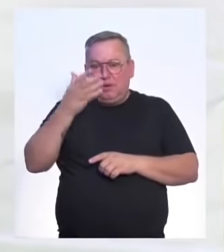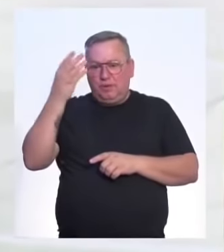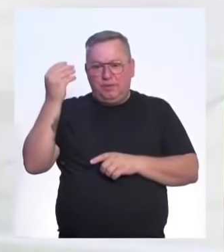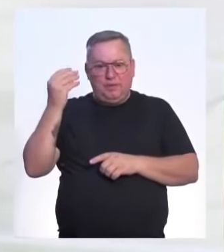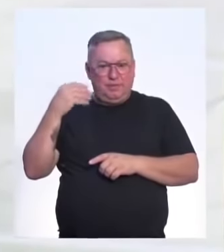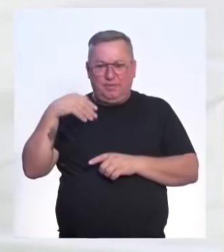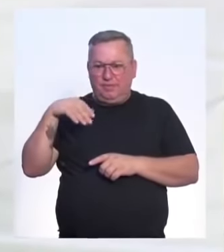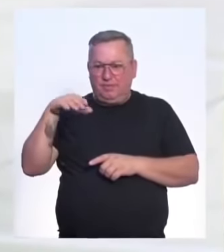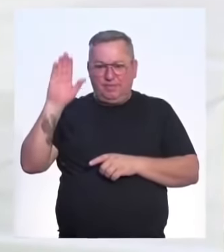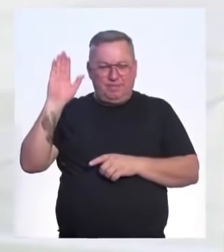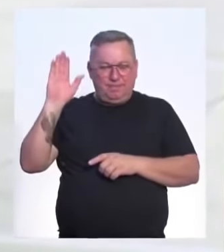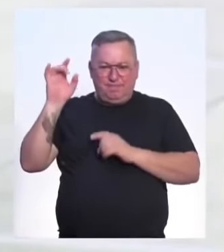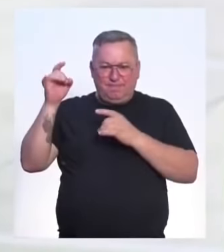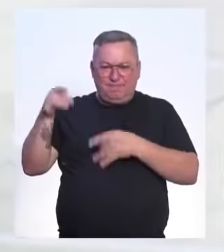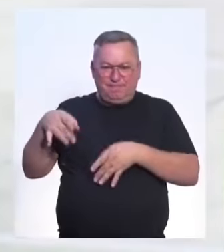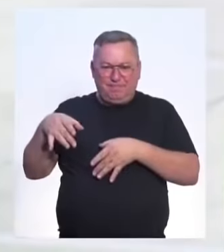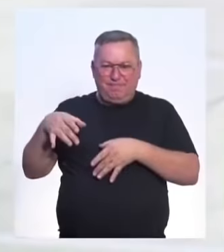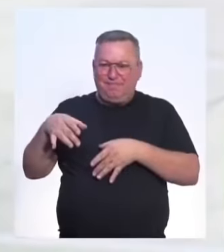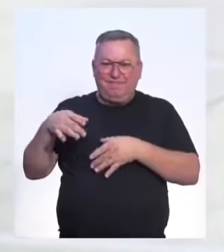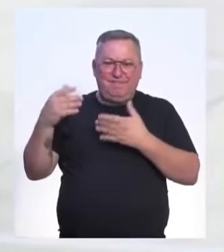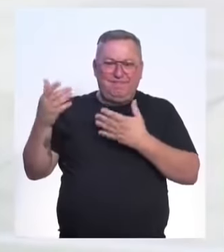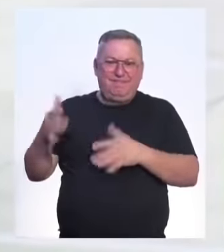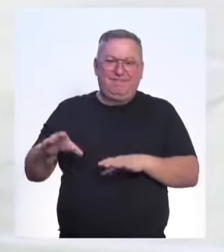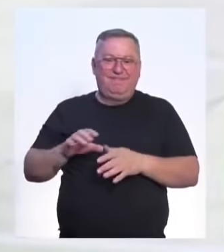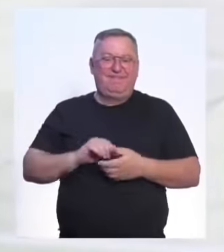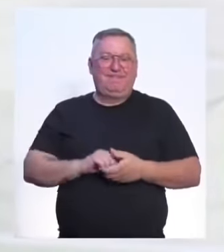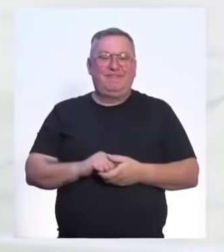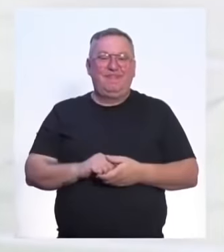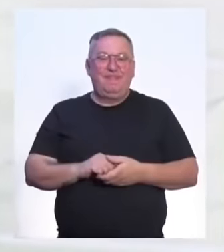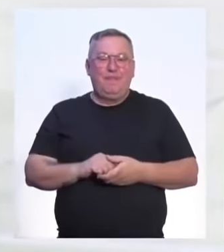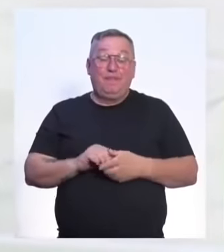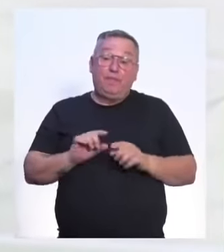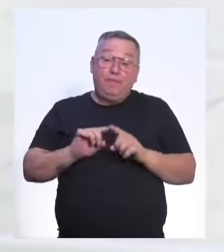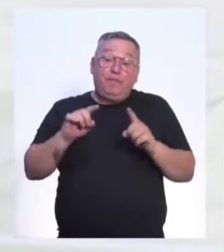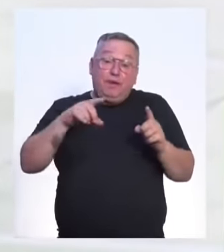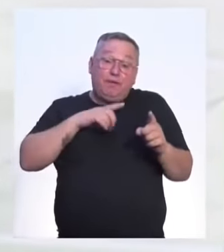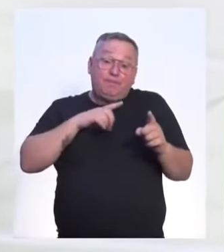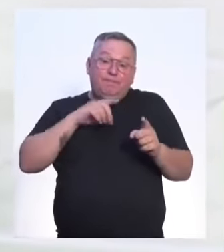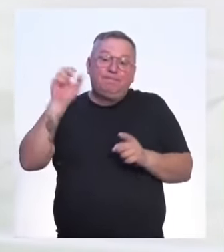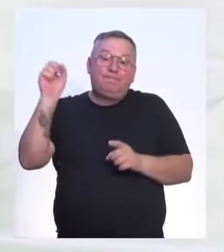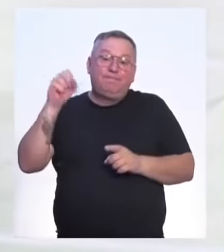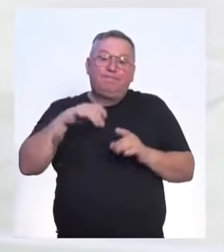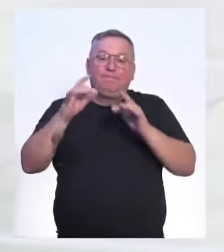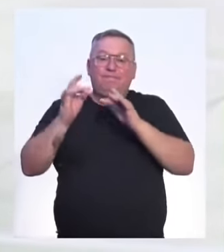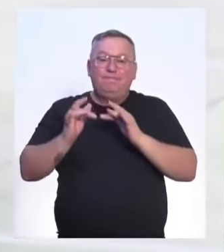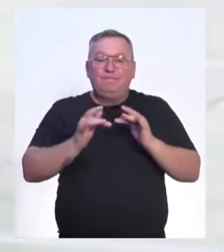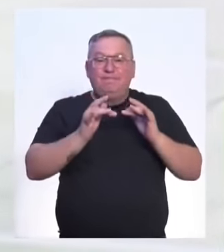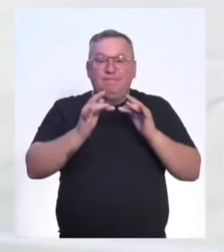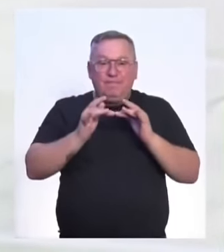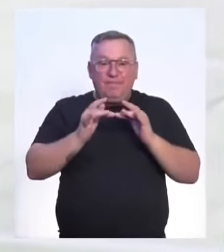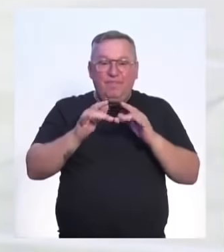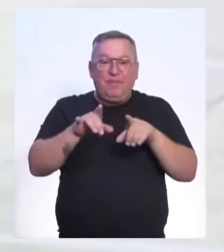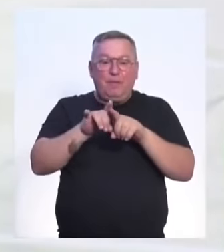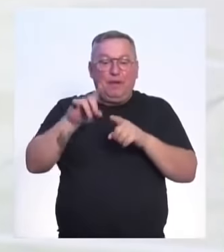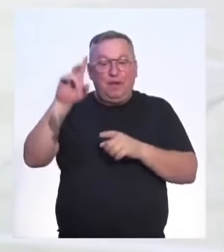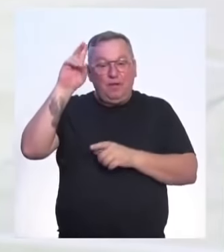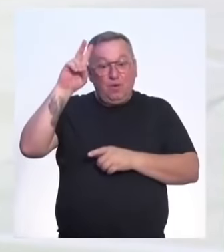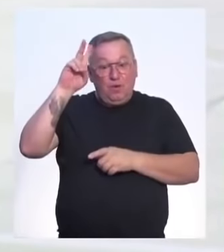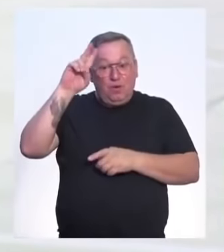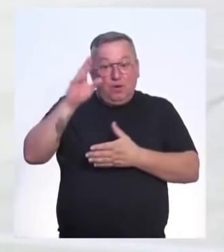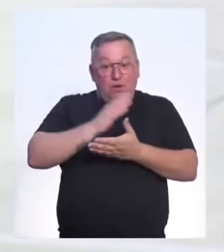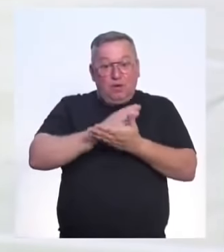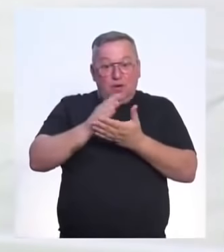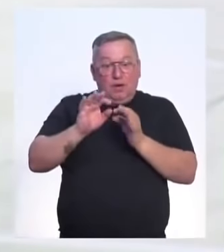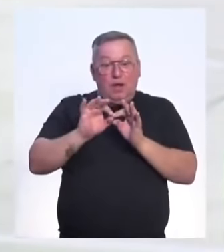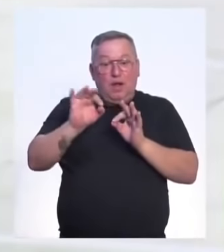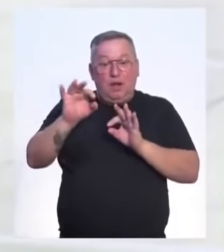também desiste e não tem muito o que fazer. Mas existe essa relação, né? Aliás, essa história de começar a